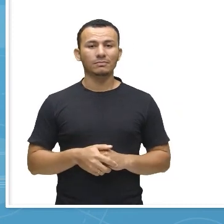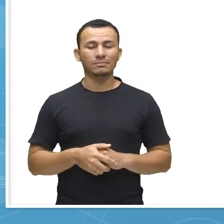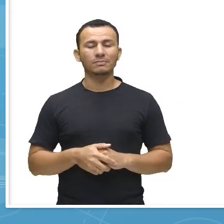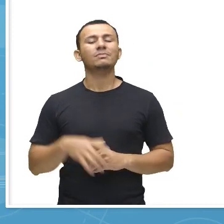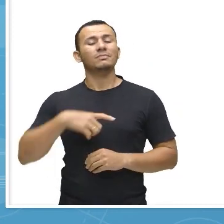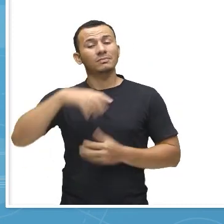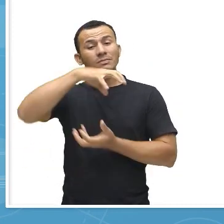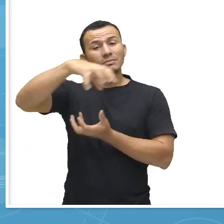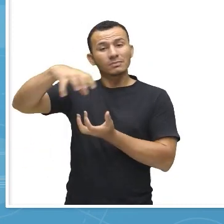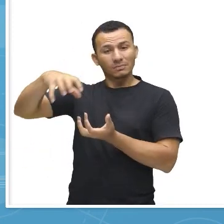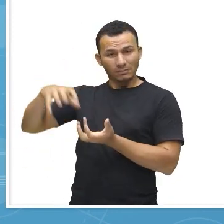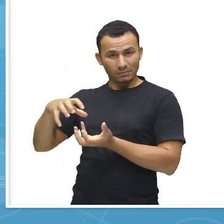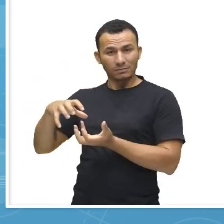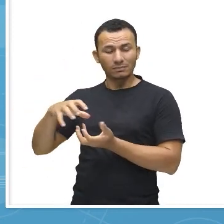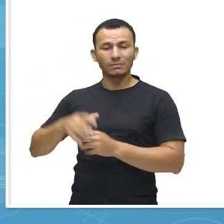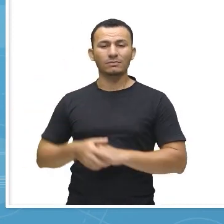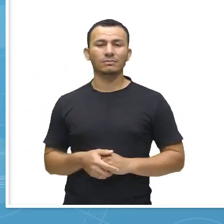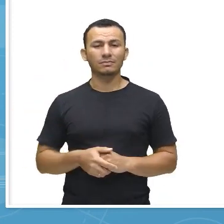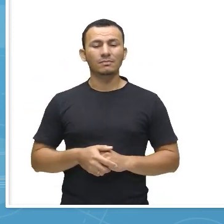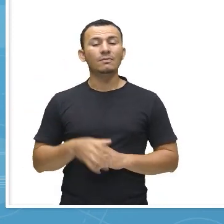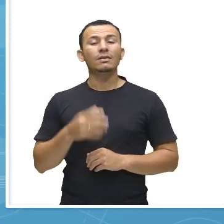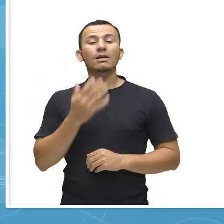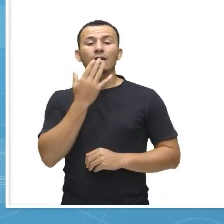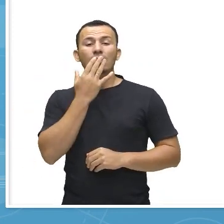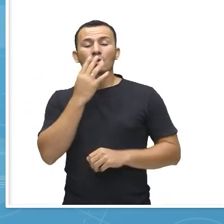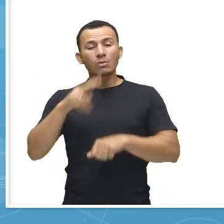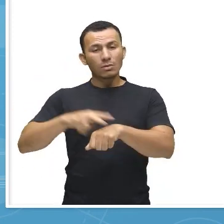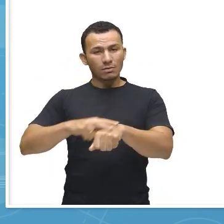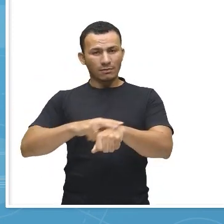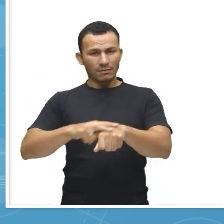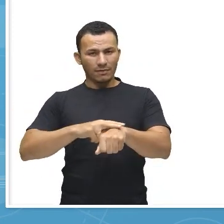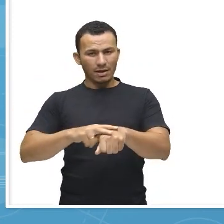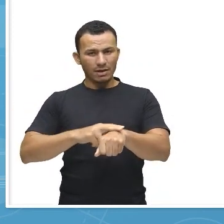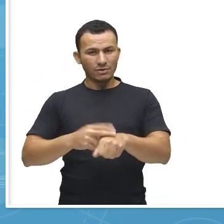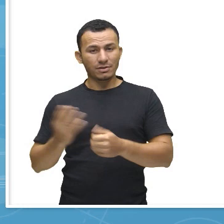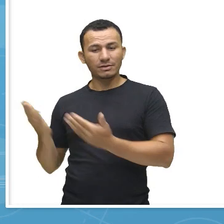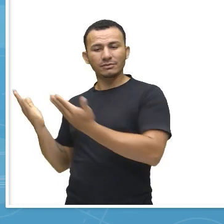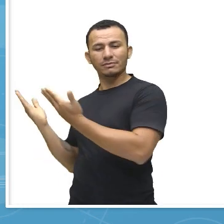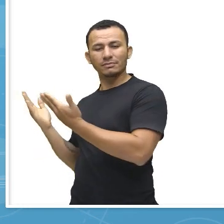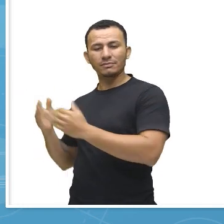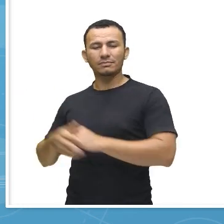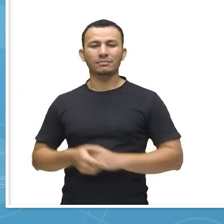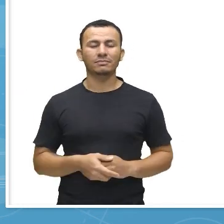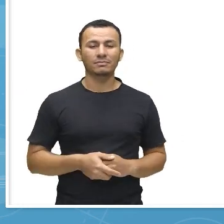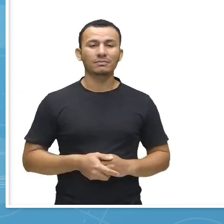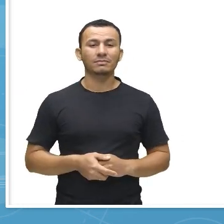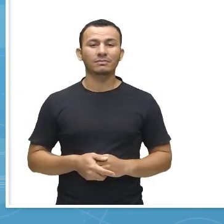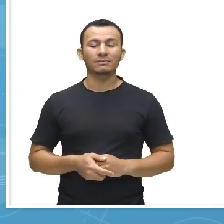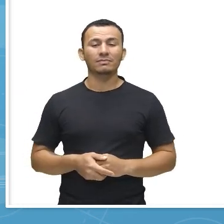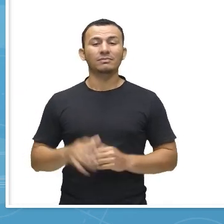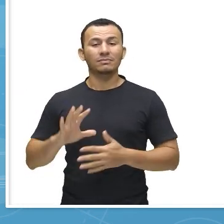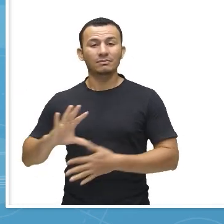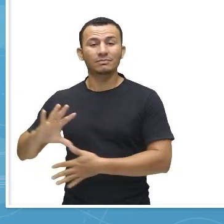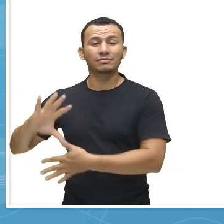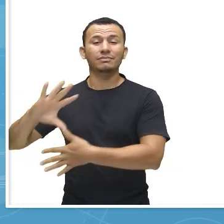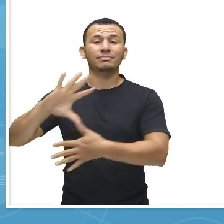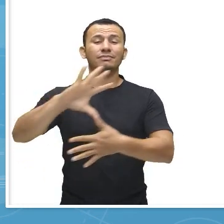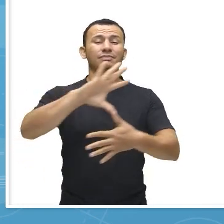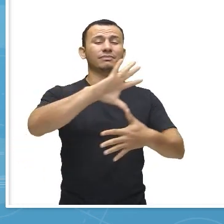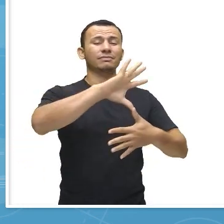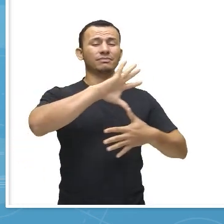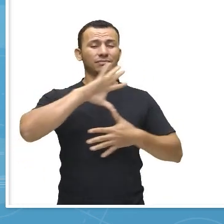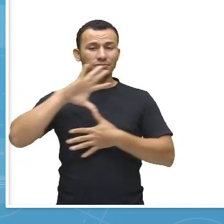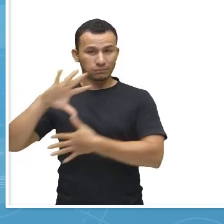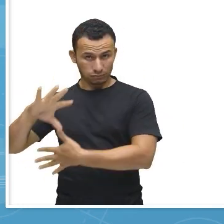aqui? Então, a gente tem aí em verde, tudo isso em verde é a América. Tá? A